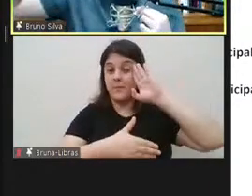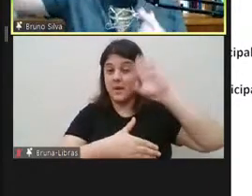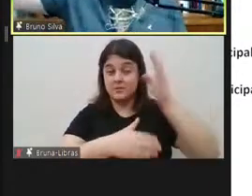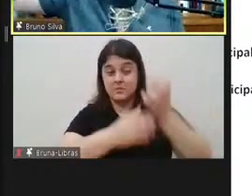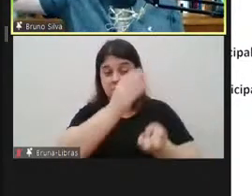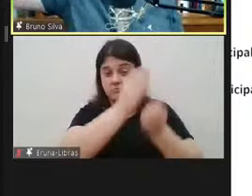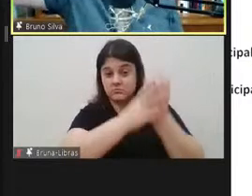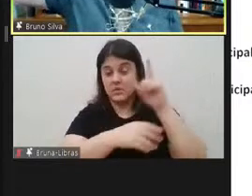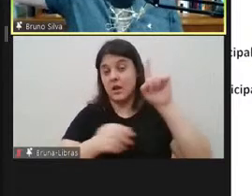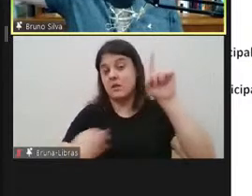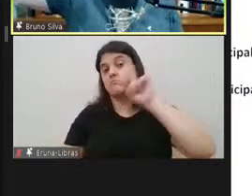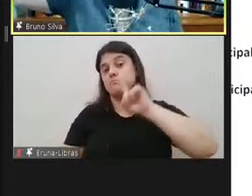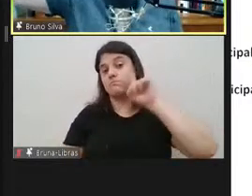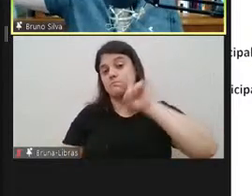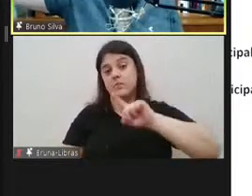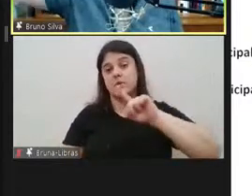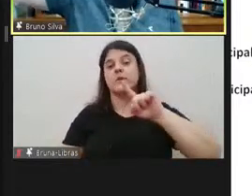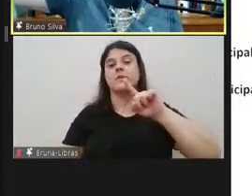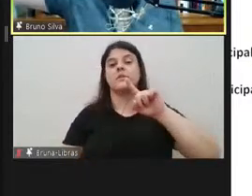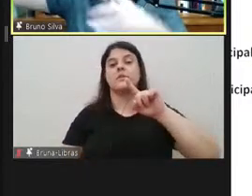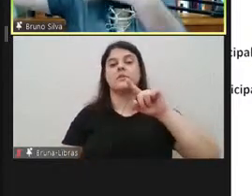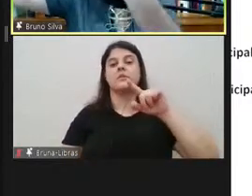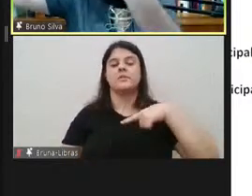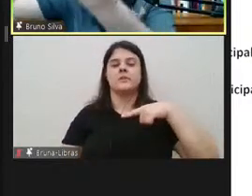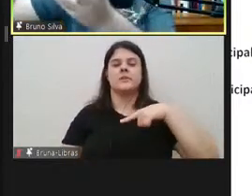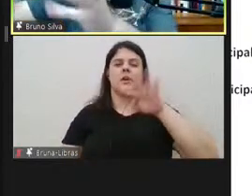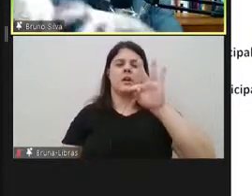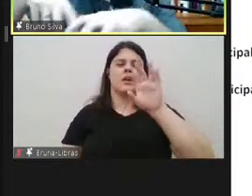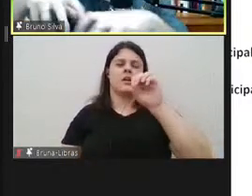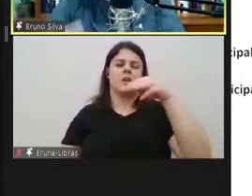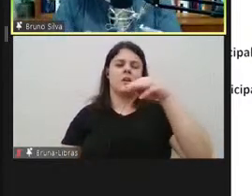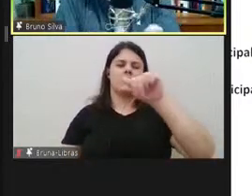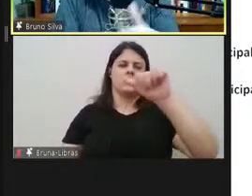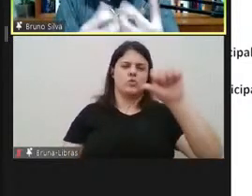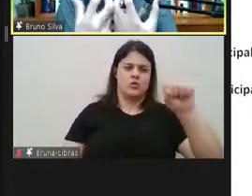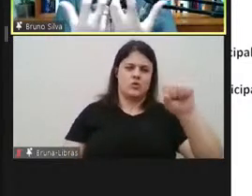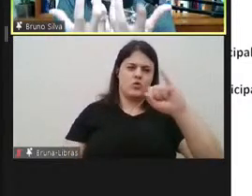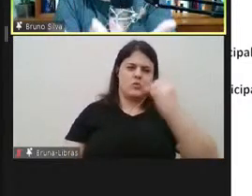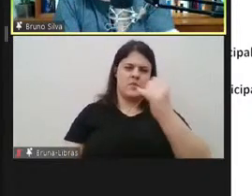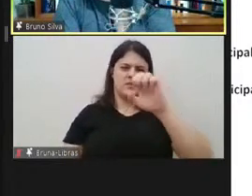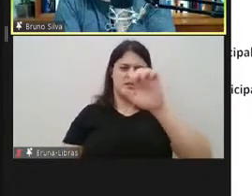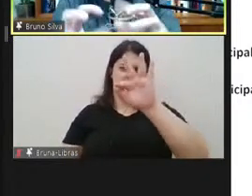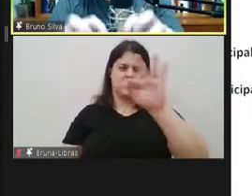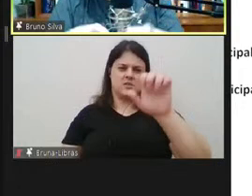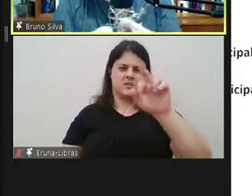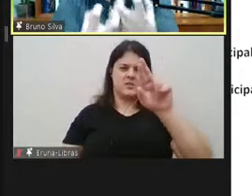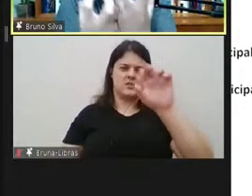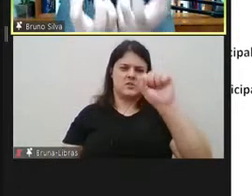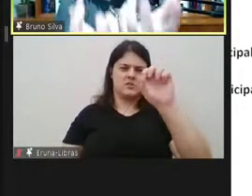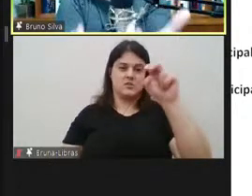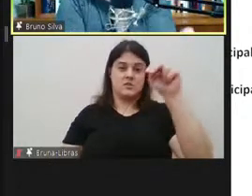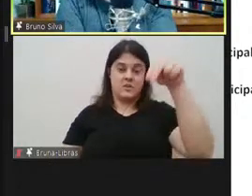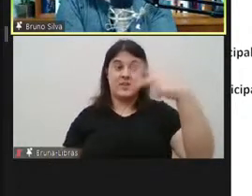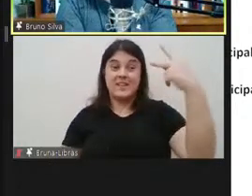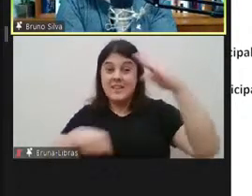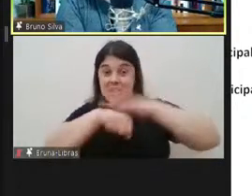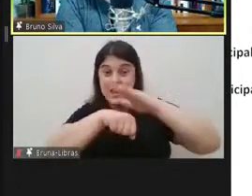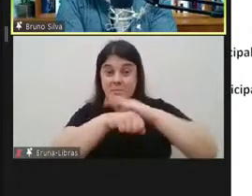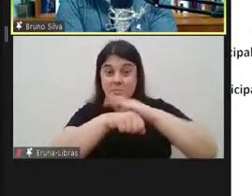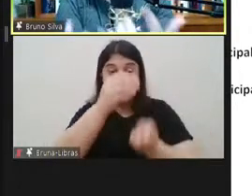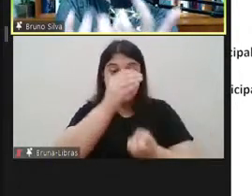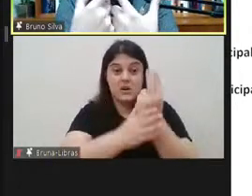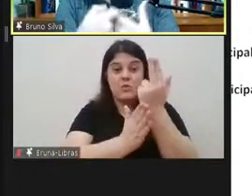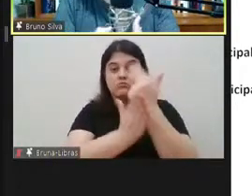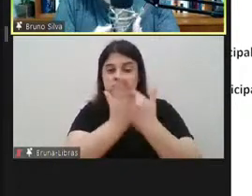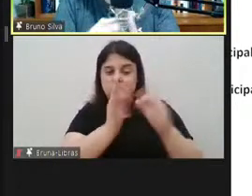lá nos Estados Unidos é Thomas de essa aquela galera eles extremamente criaram um sistema eles desenharam um